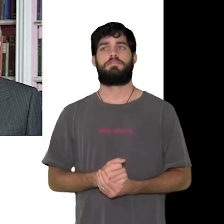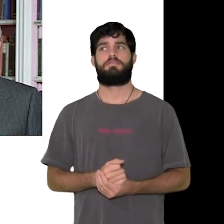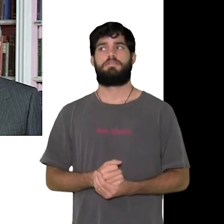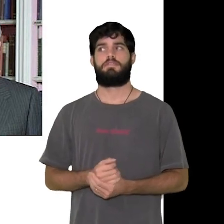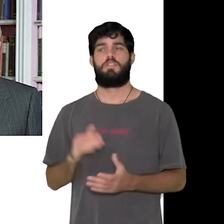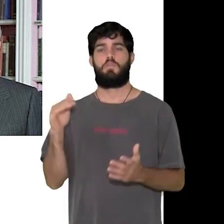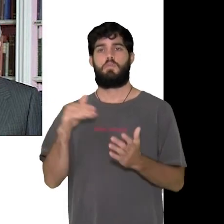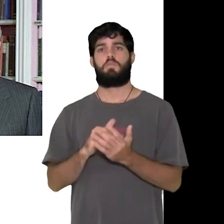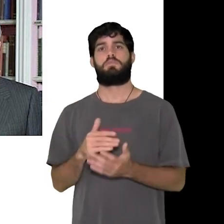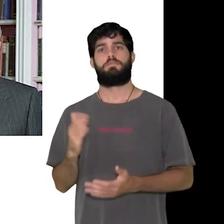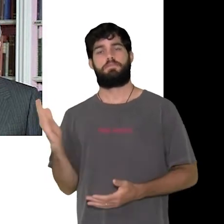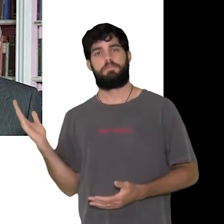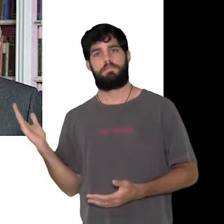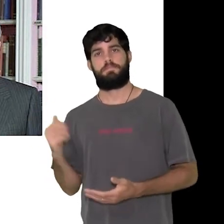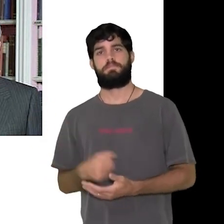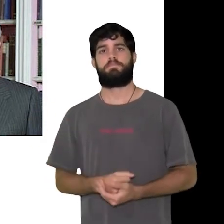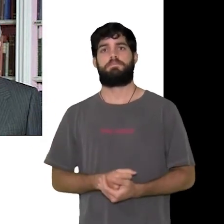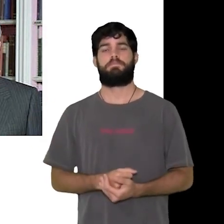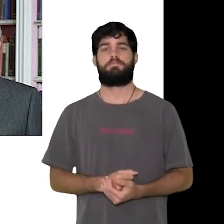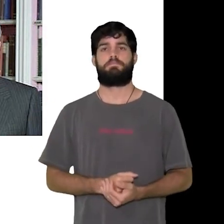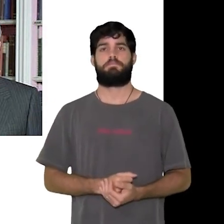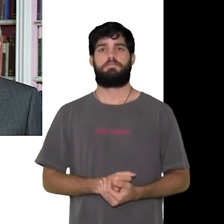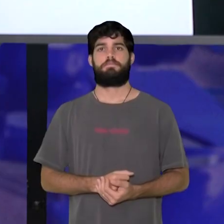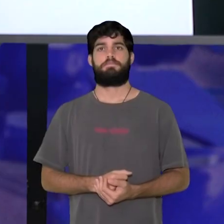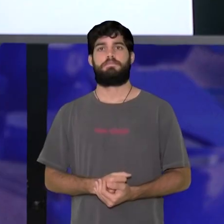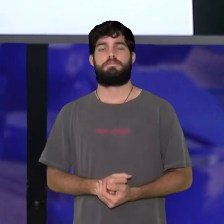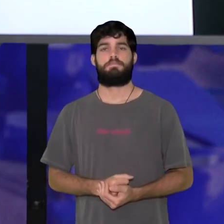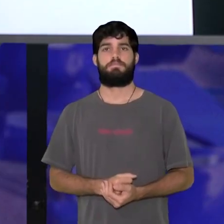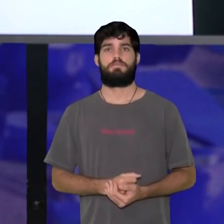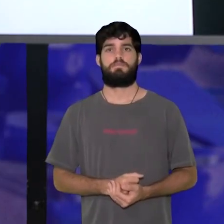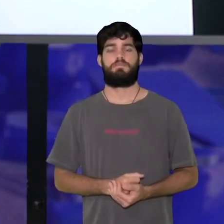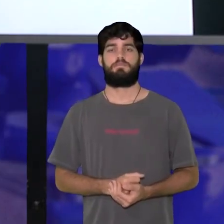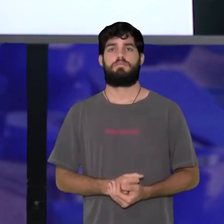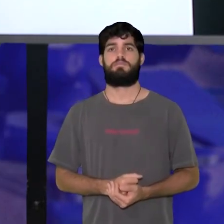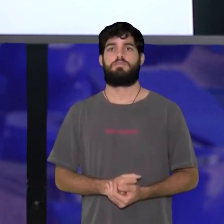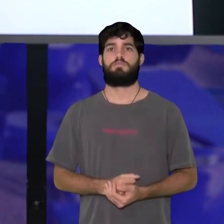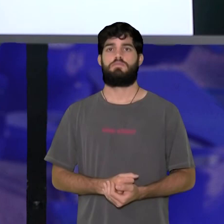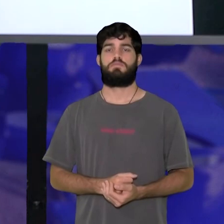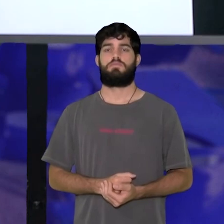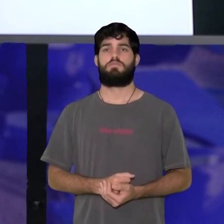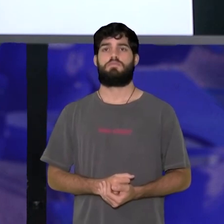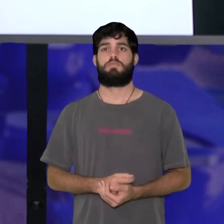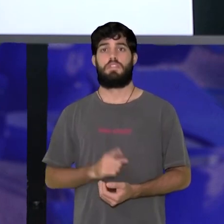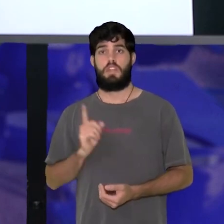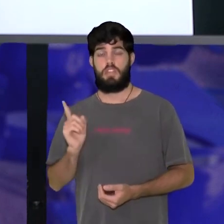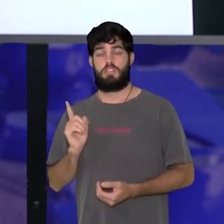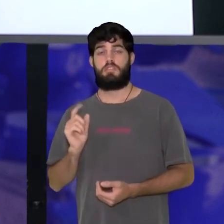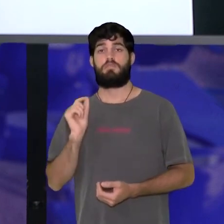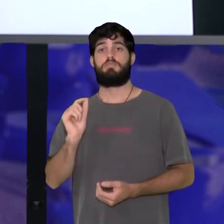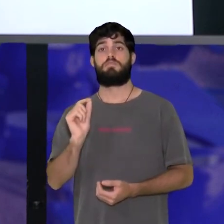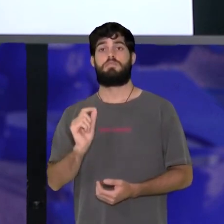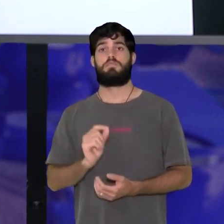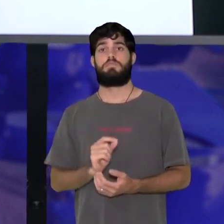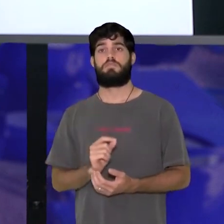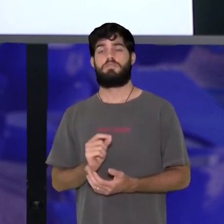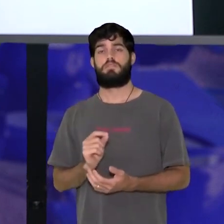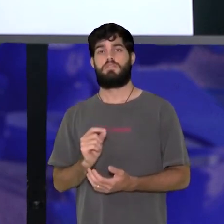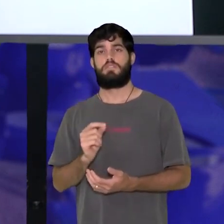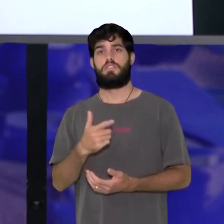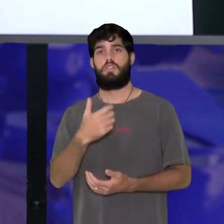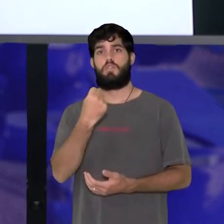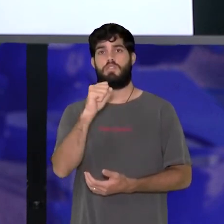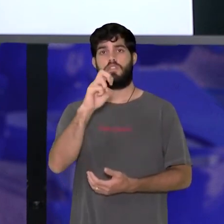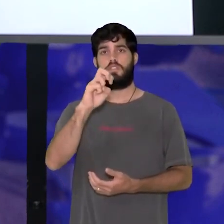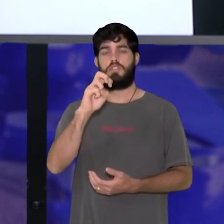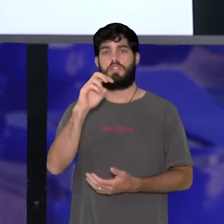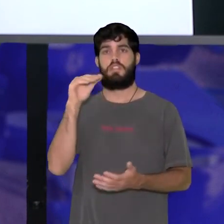e o último deles, Mikhail Gorbachev. É esse, o Mikhail Gorbachev, que governou de 85